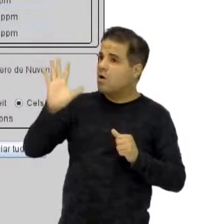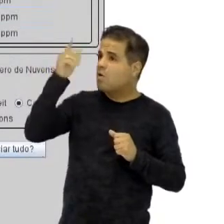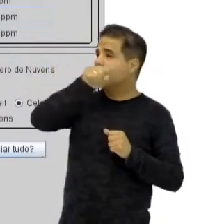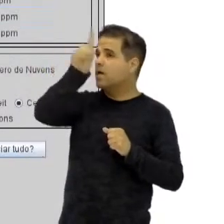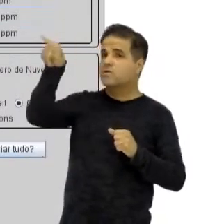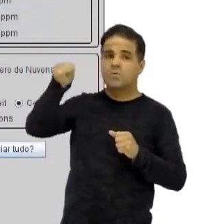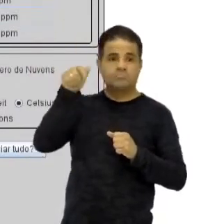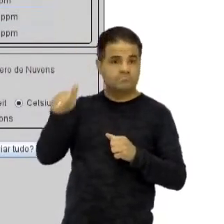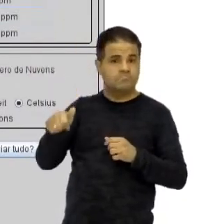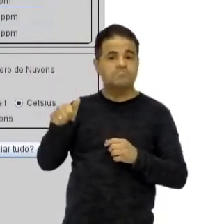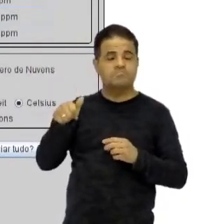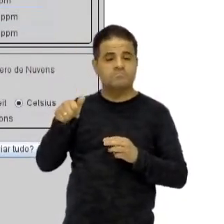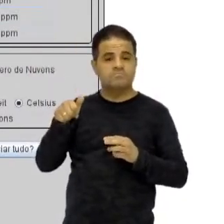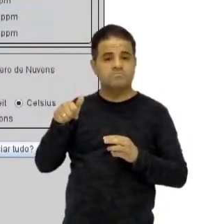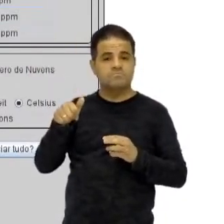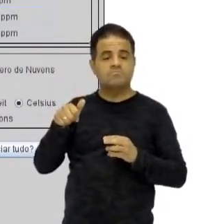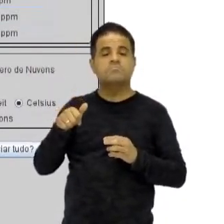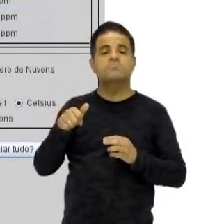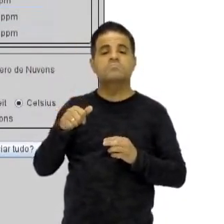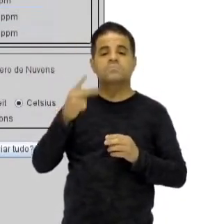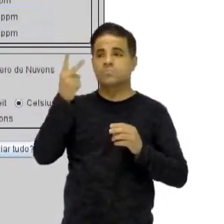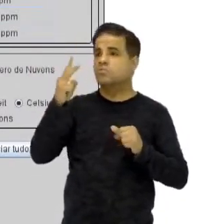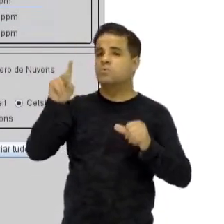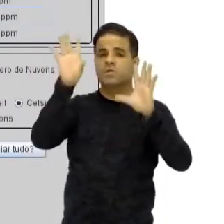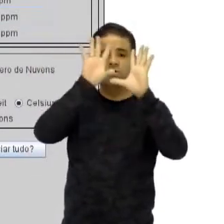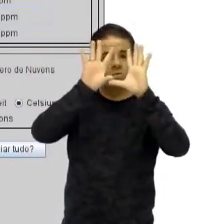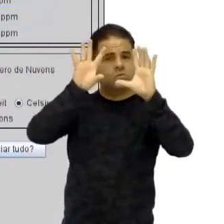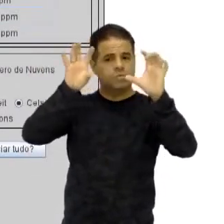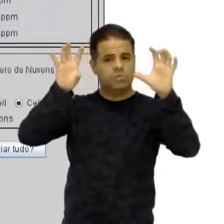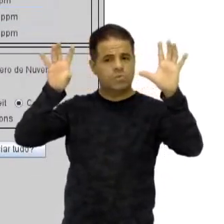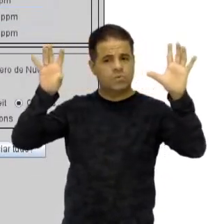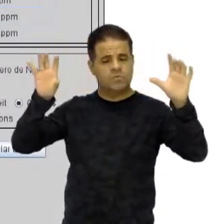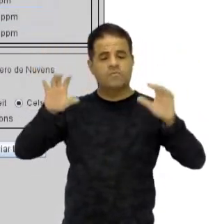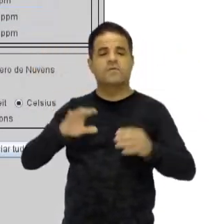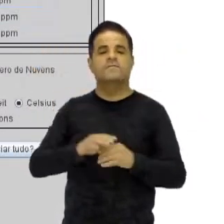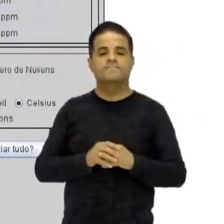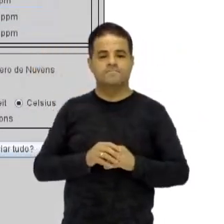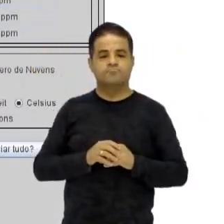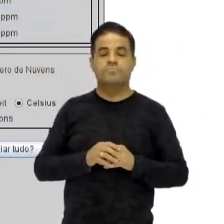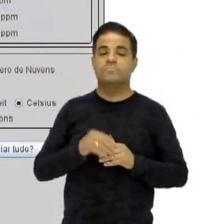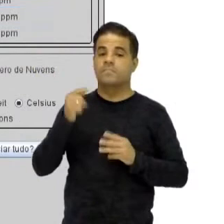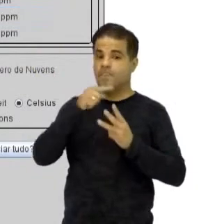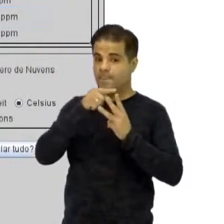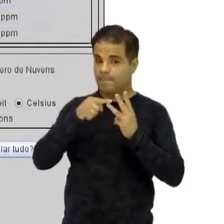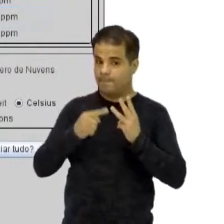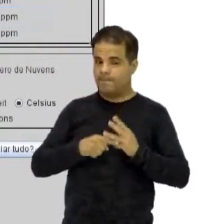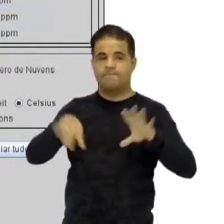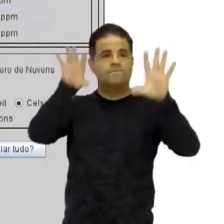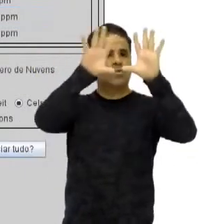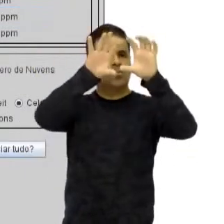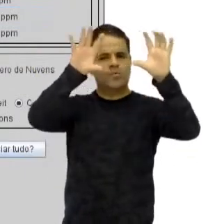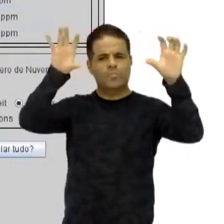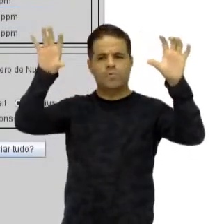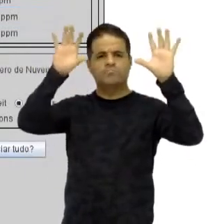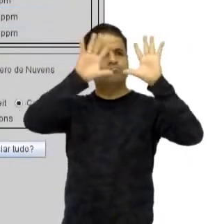acontece, tá vendo? Ó, colocar 2 nuvens. Colocar 3 nuvens.